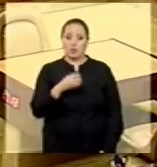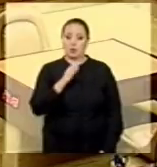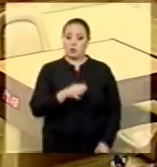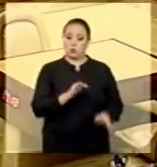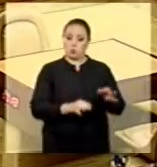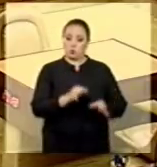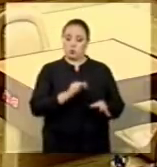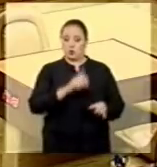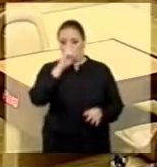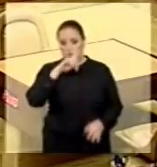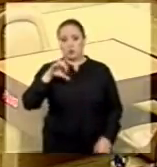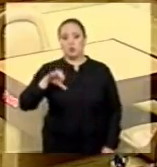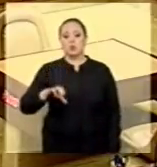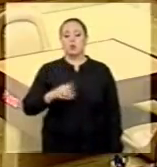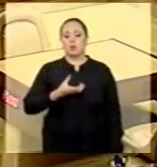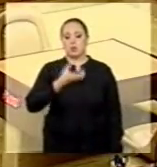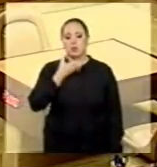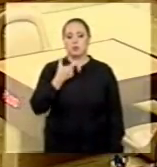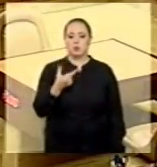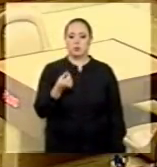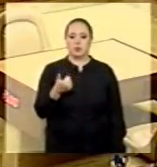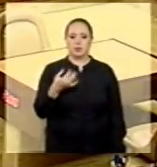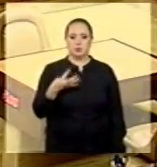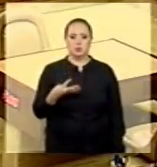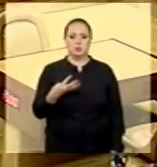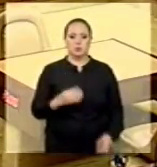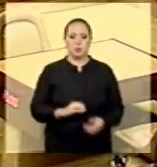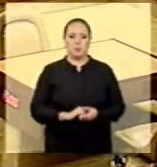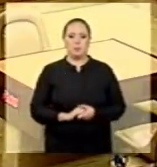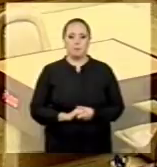em 9 de dezembro de 2014.